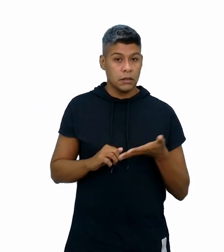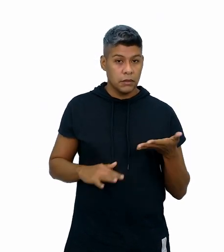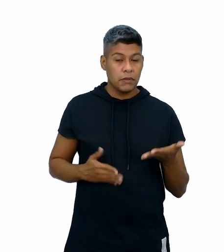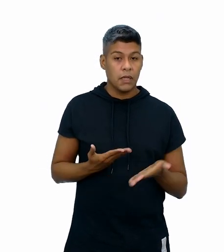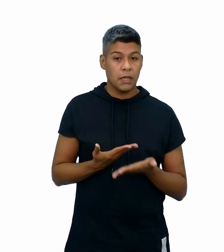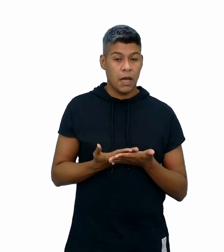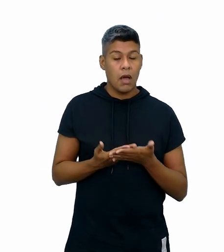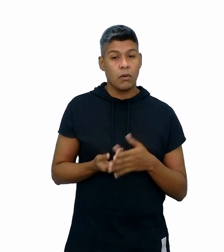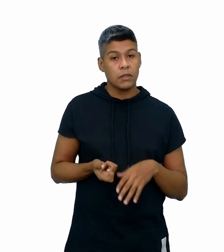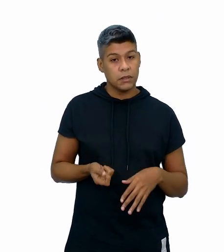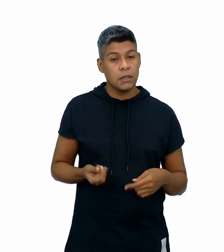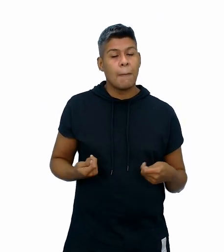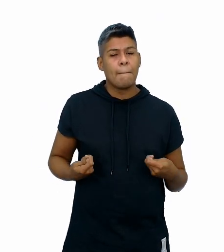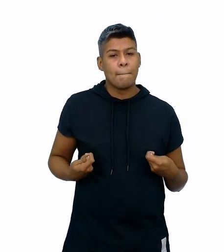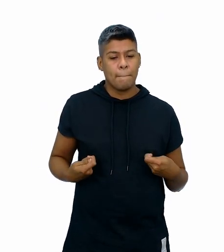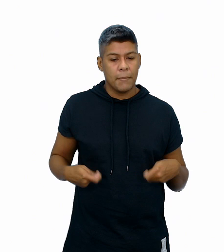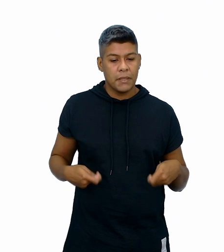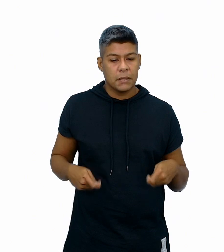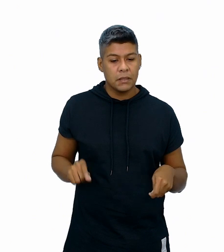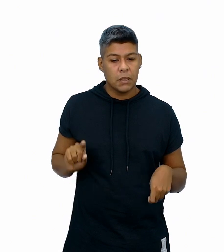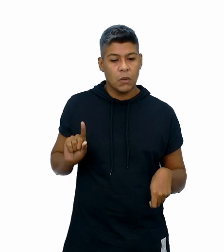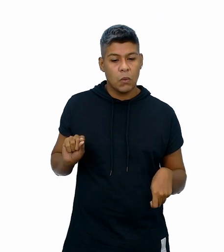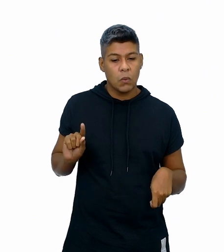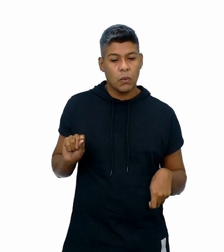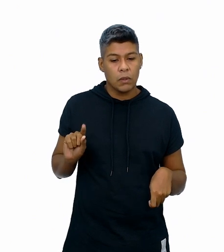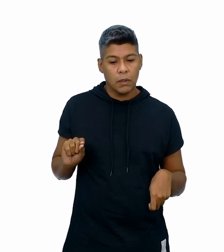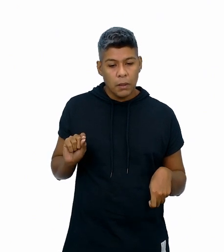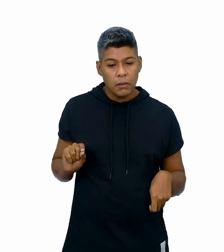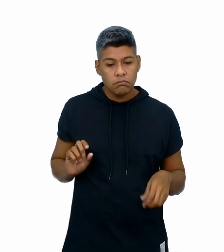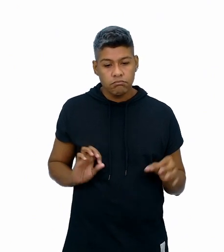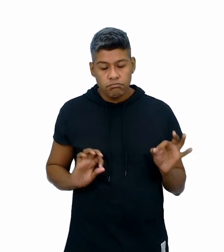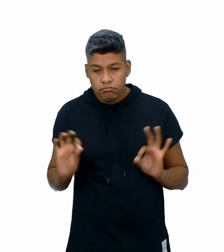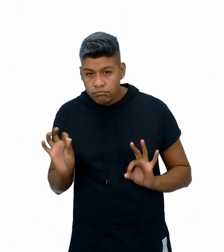aula 6, ela precisa ser